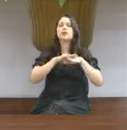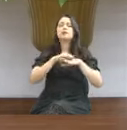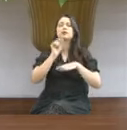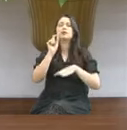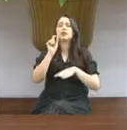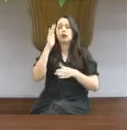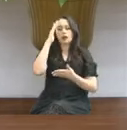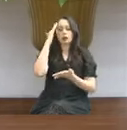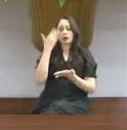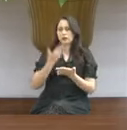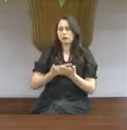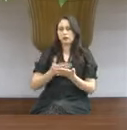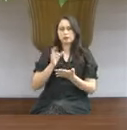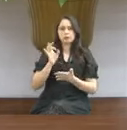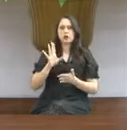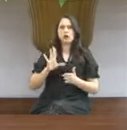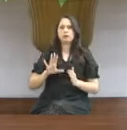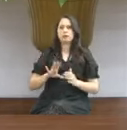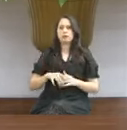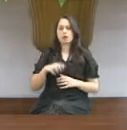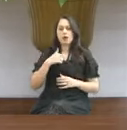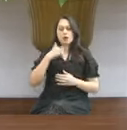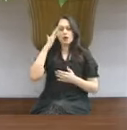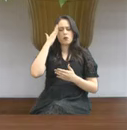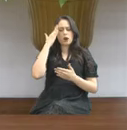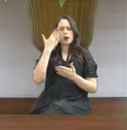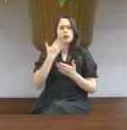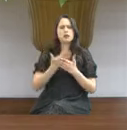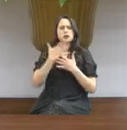creio. Eu acredito.